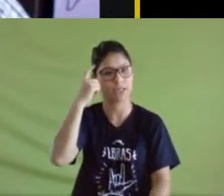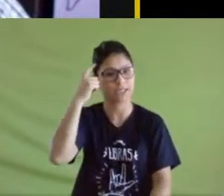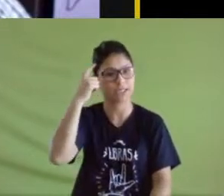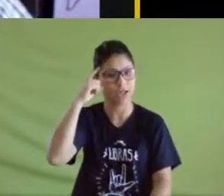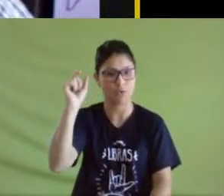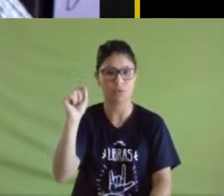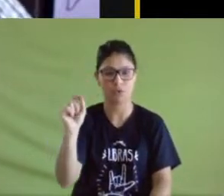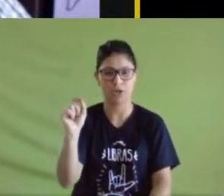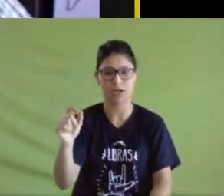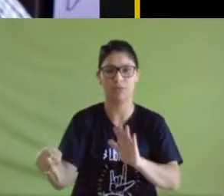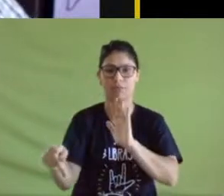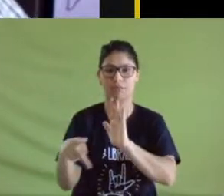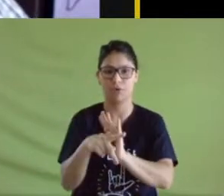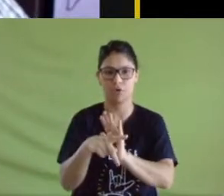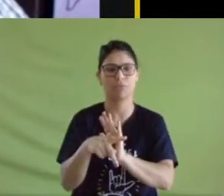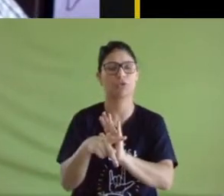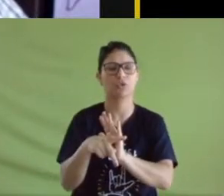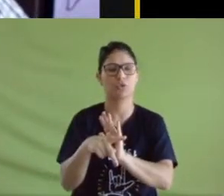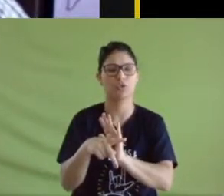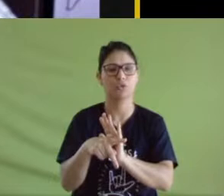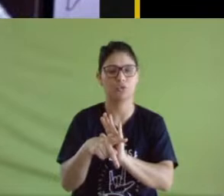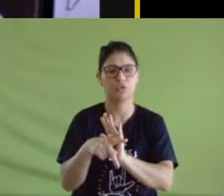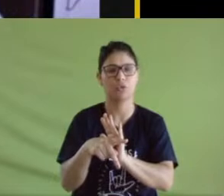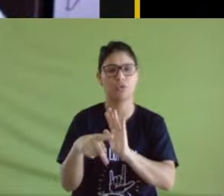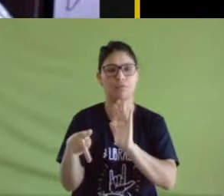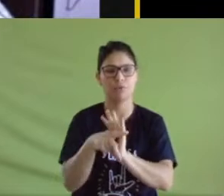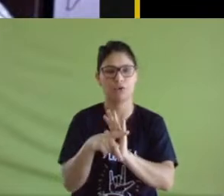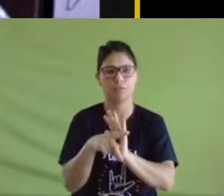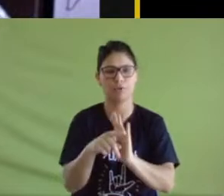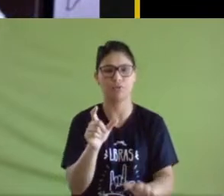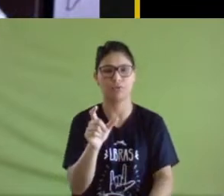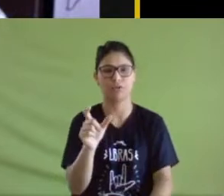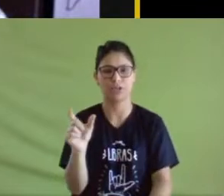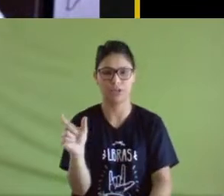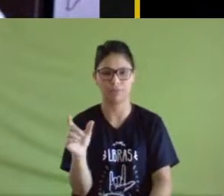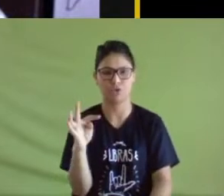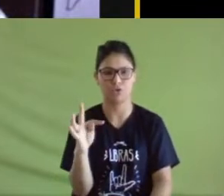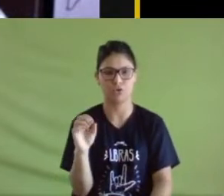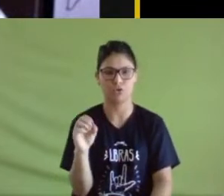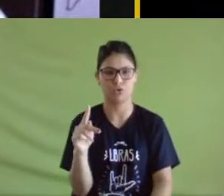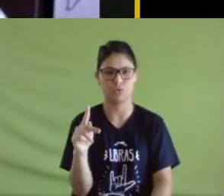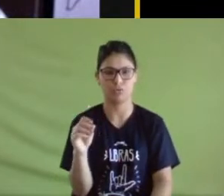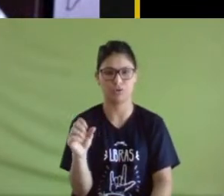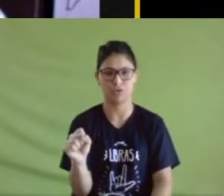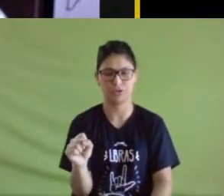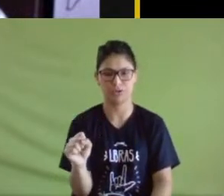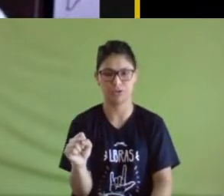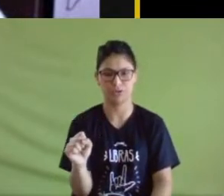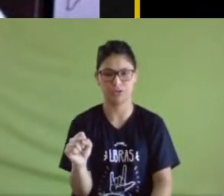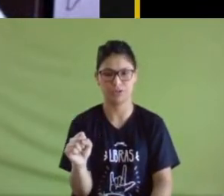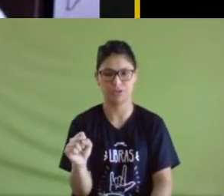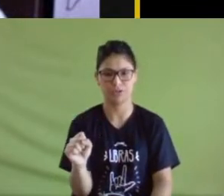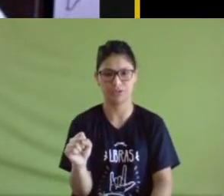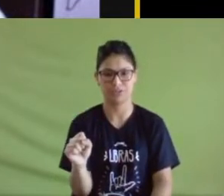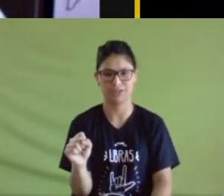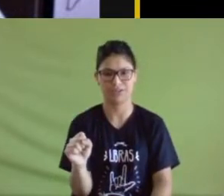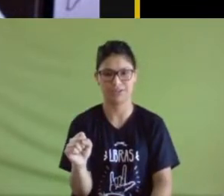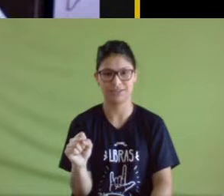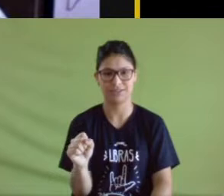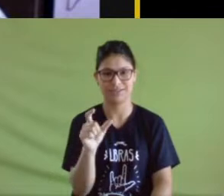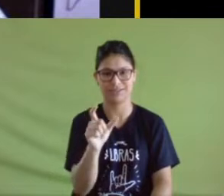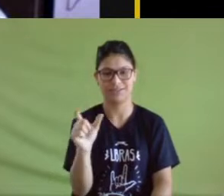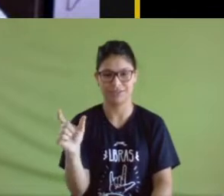os próprios termos topos, não sei se eu estou chateando vocês falando disso, dá pé? Os próprios